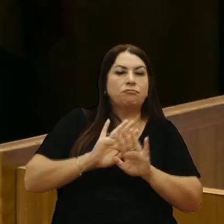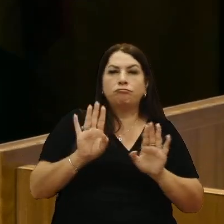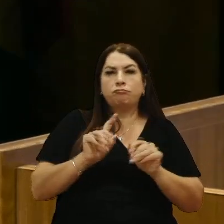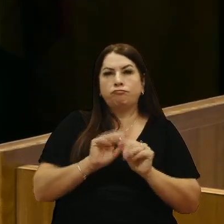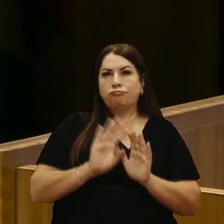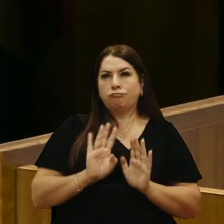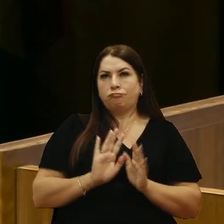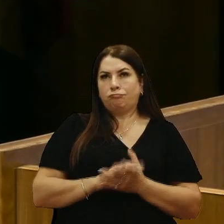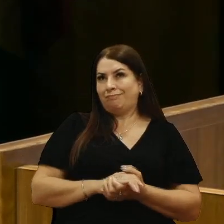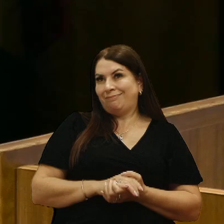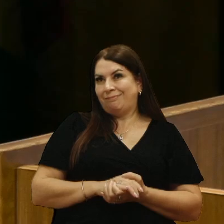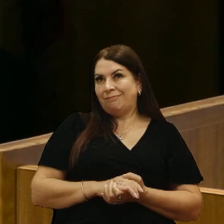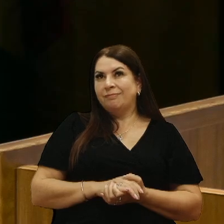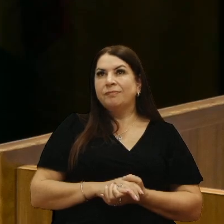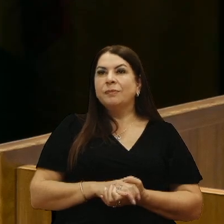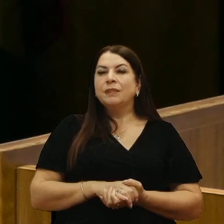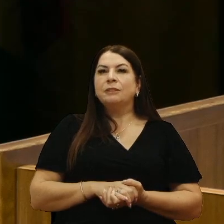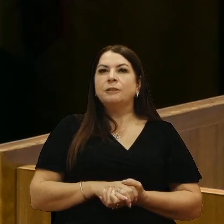fazem.